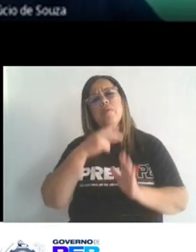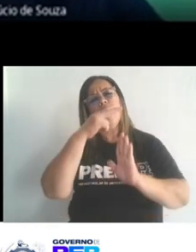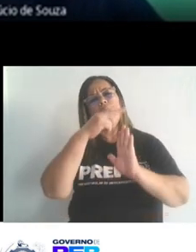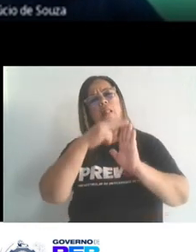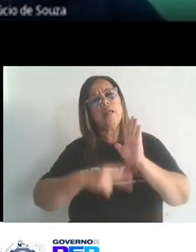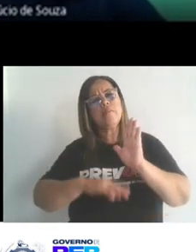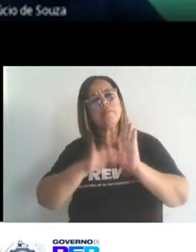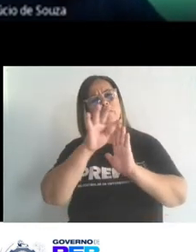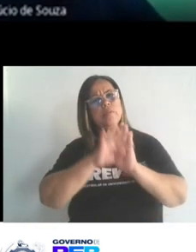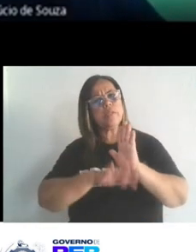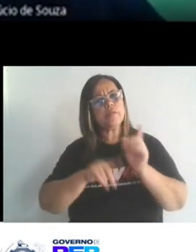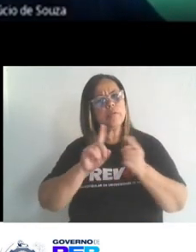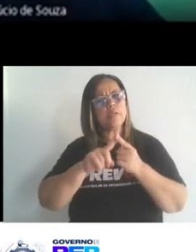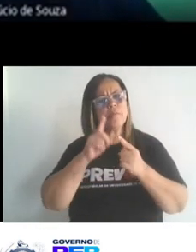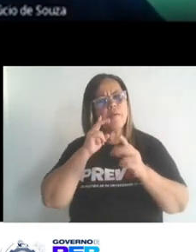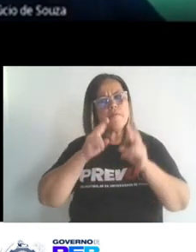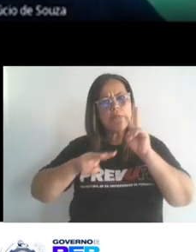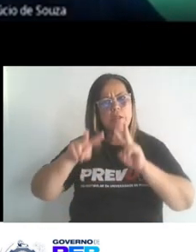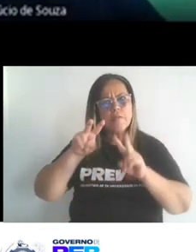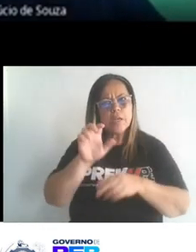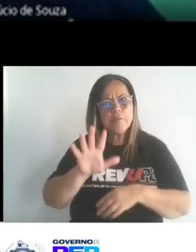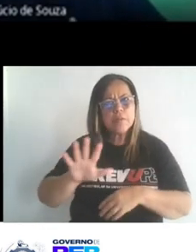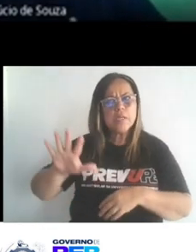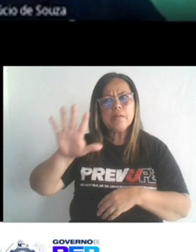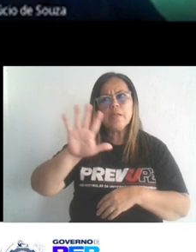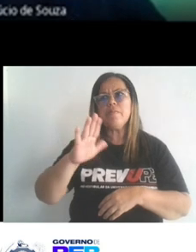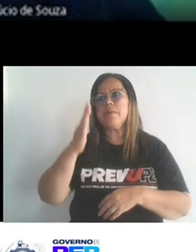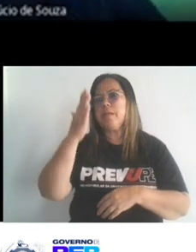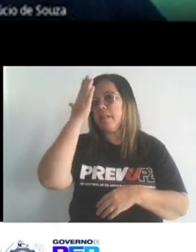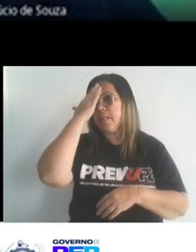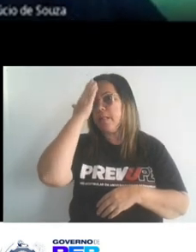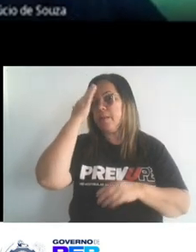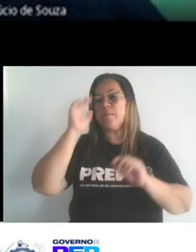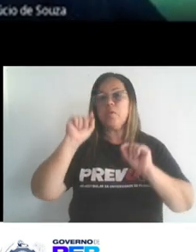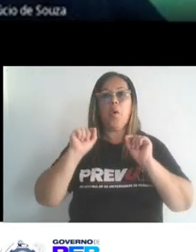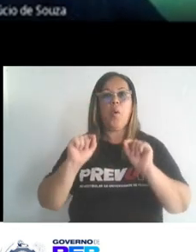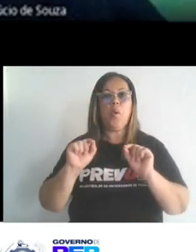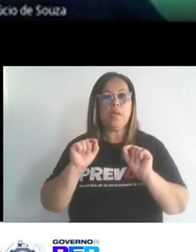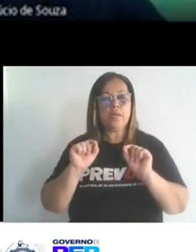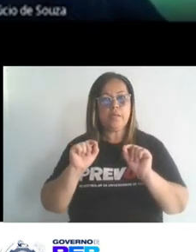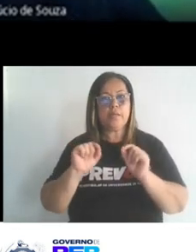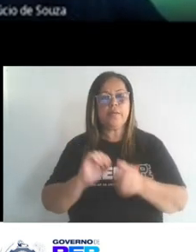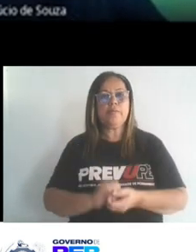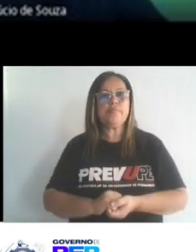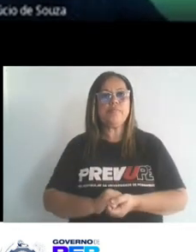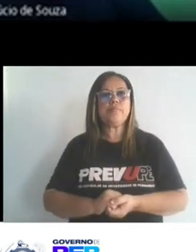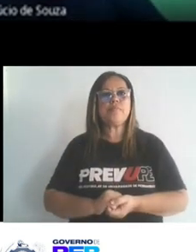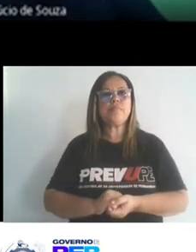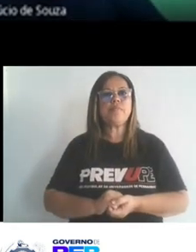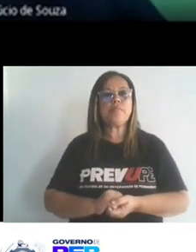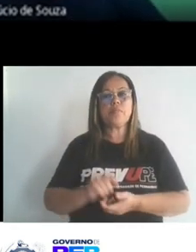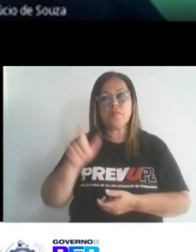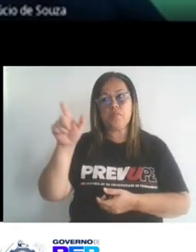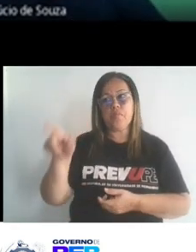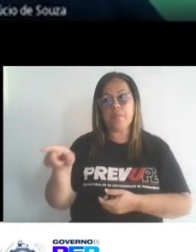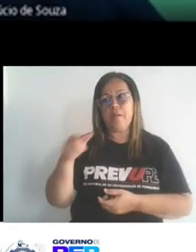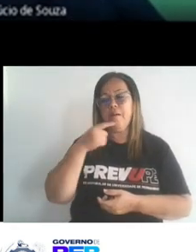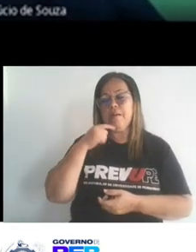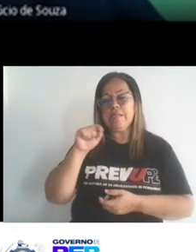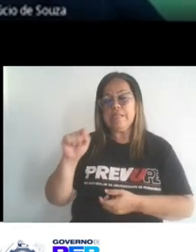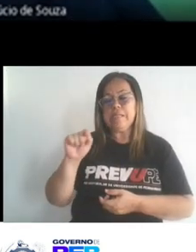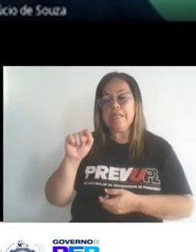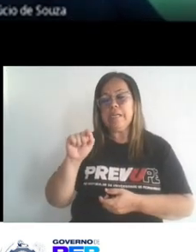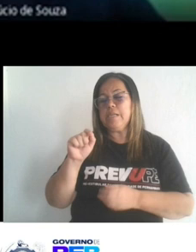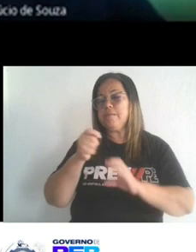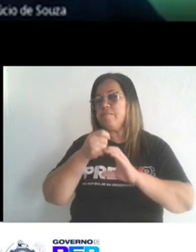e das imagens podemos concluir que segundo Bredou as definições e